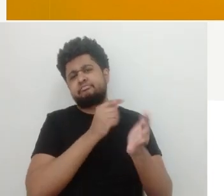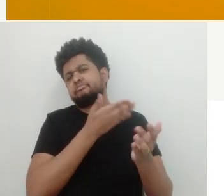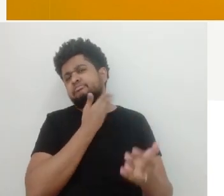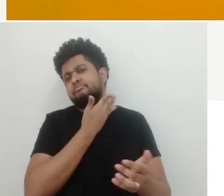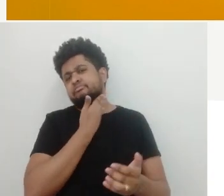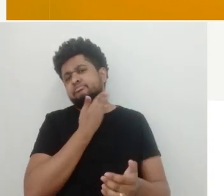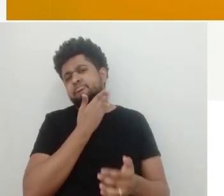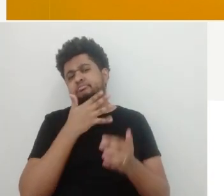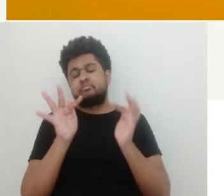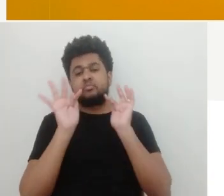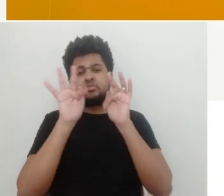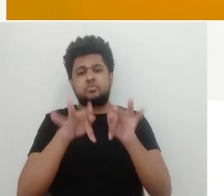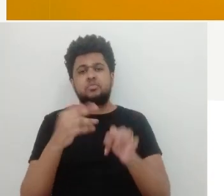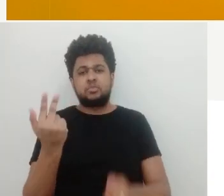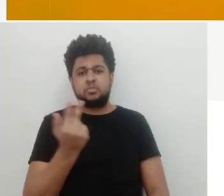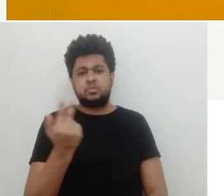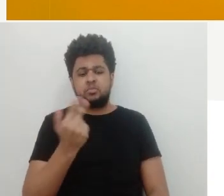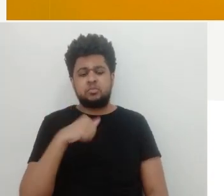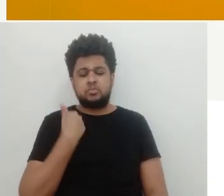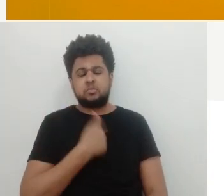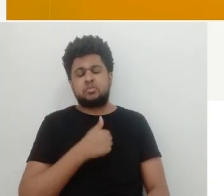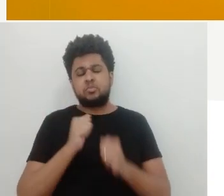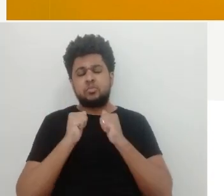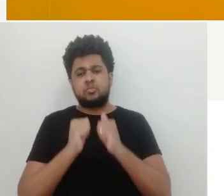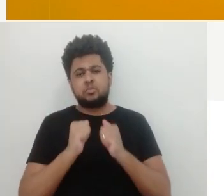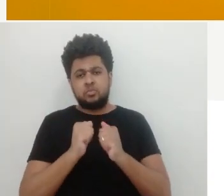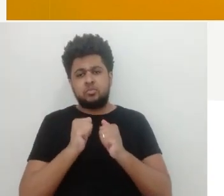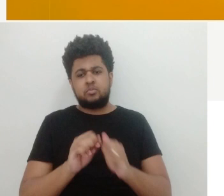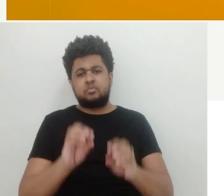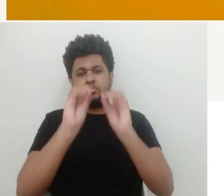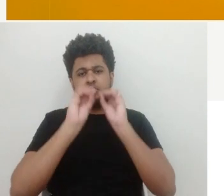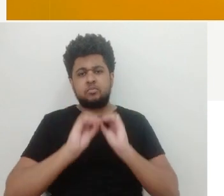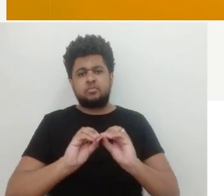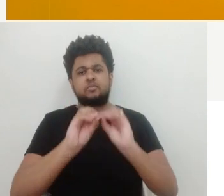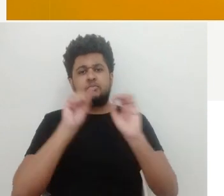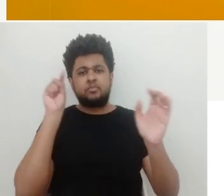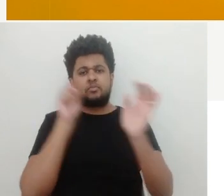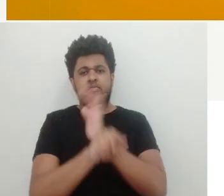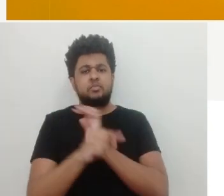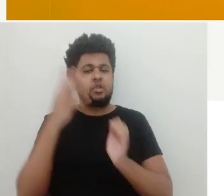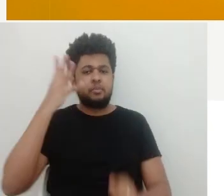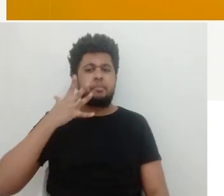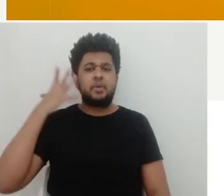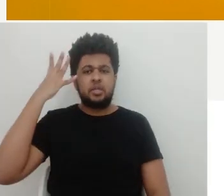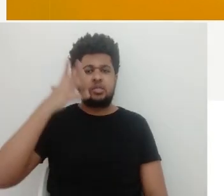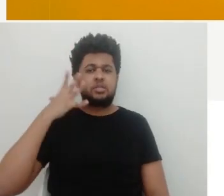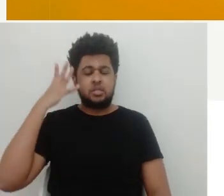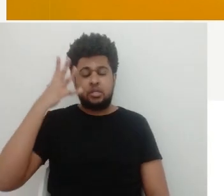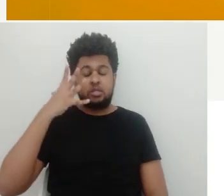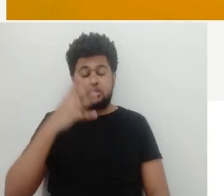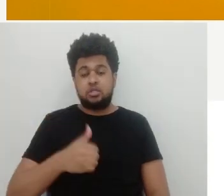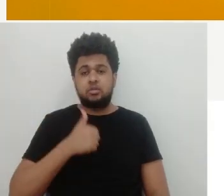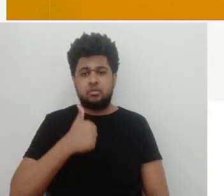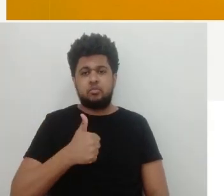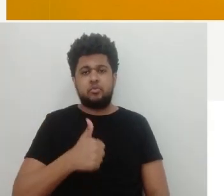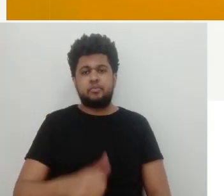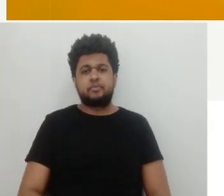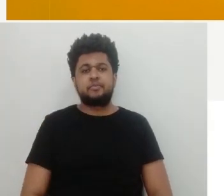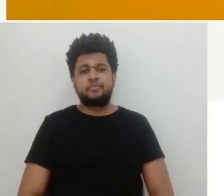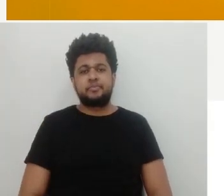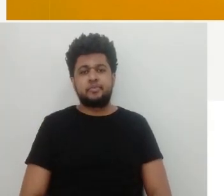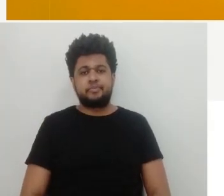Então, passamos a palavra agora para o professor Eduardo Deves, e eu vou ler a sua